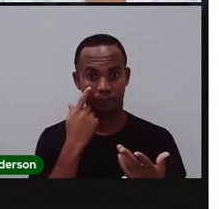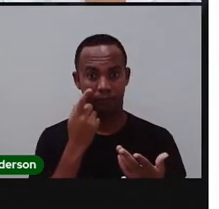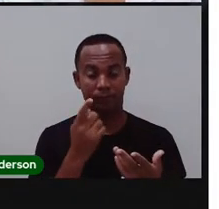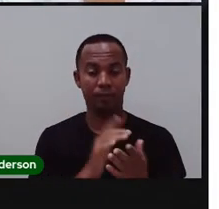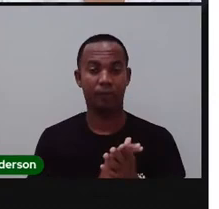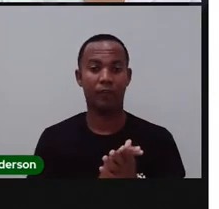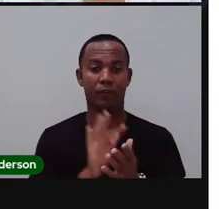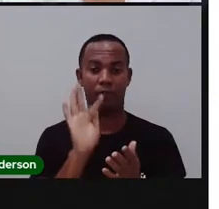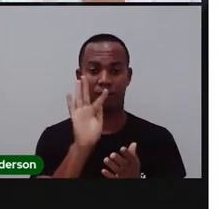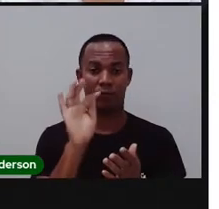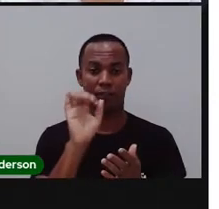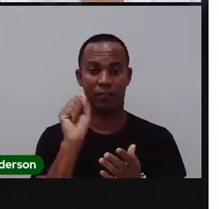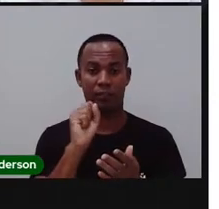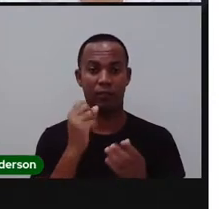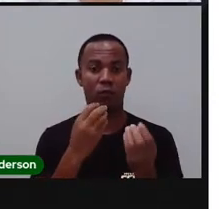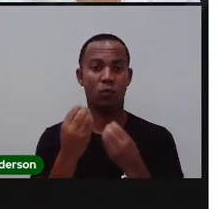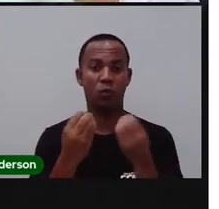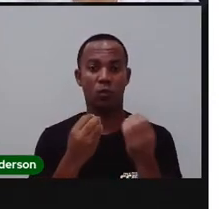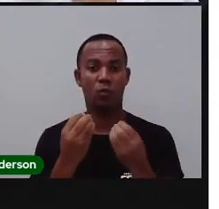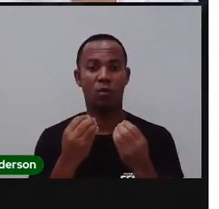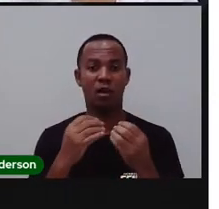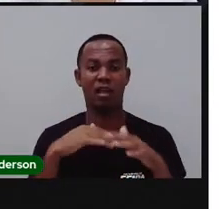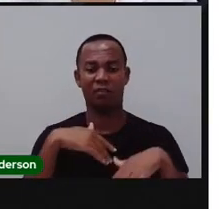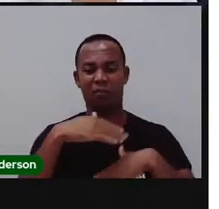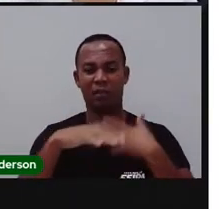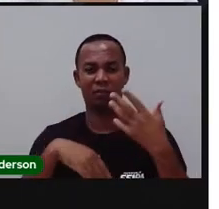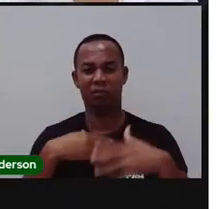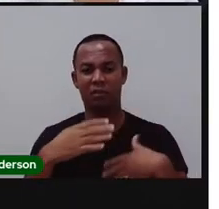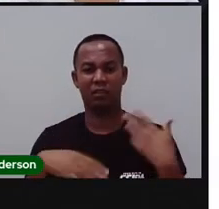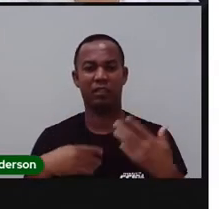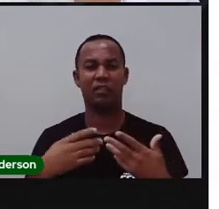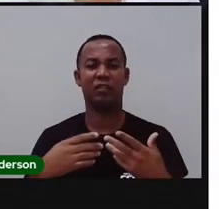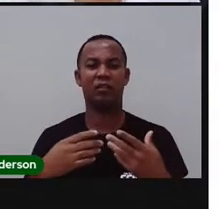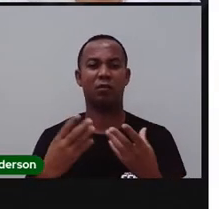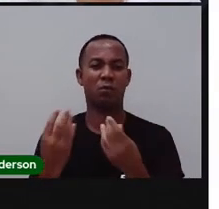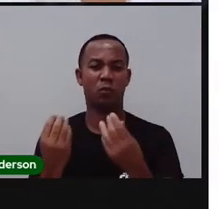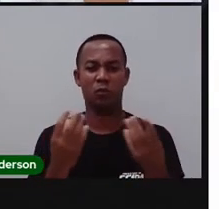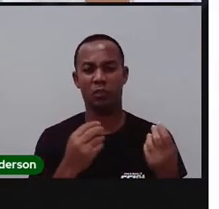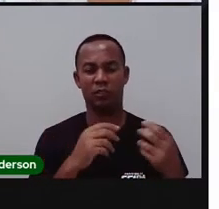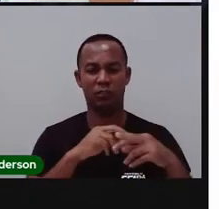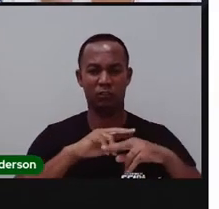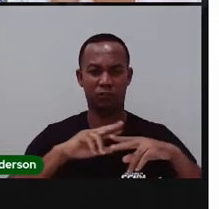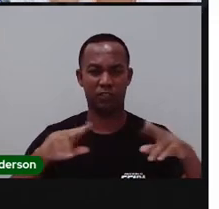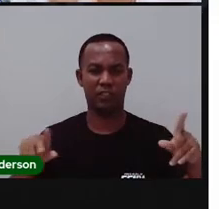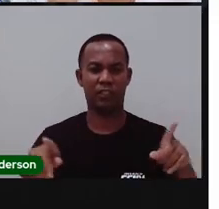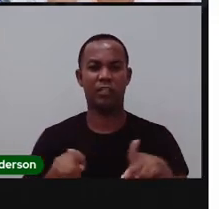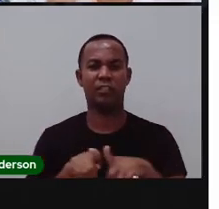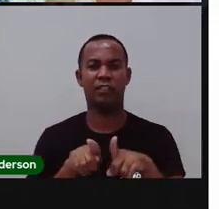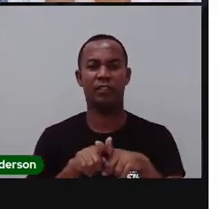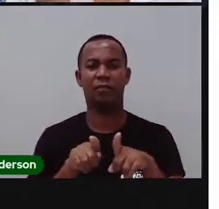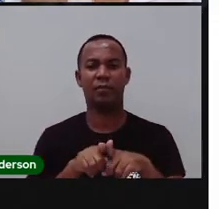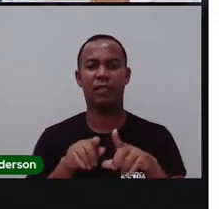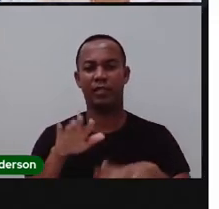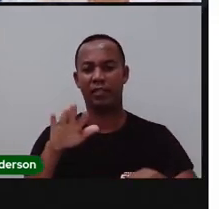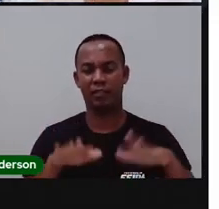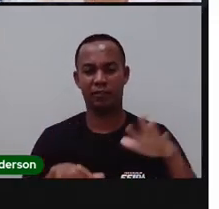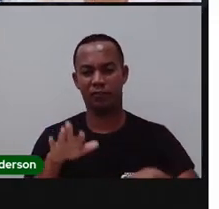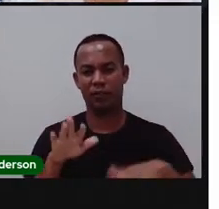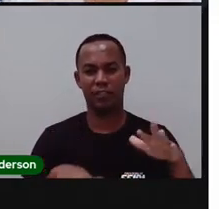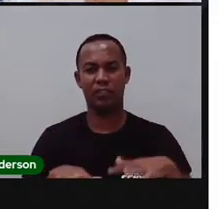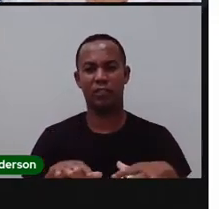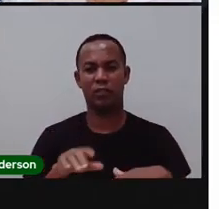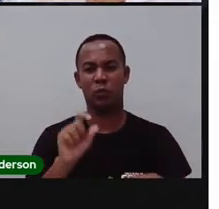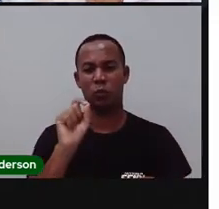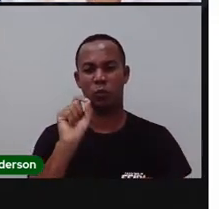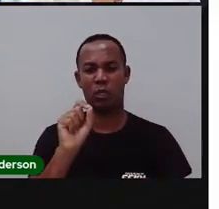A feira se manifesta caótica, desarrumada, assimétrica, multicolorida, improvisada e, às vezes, gente, até um pouco